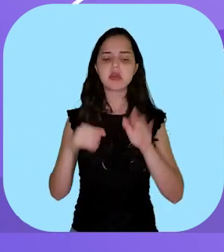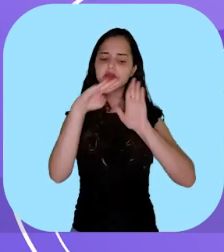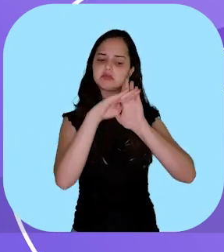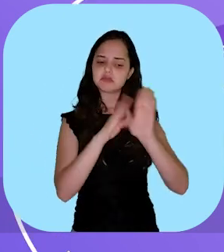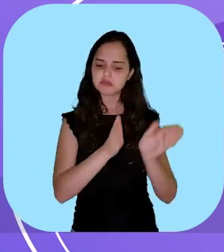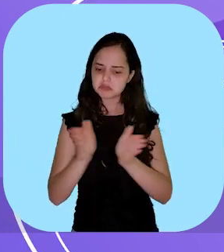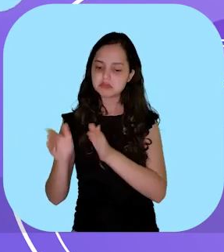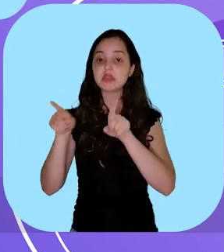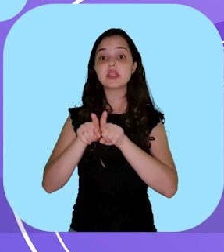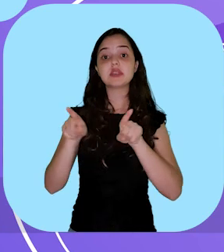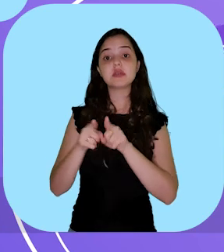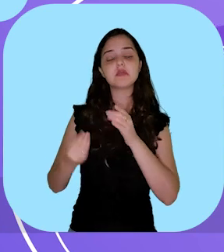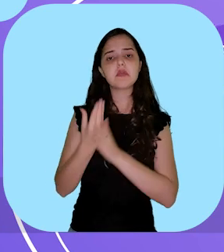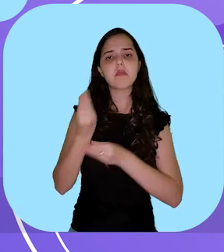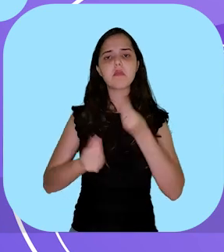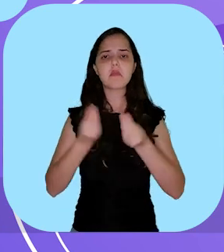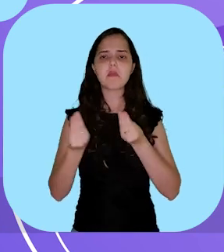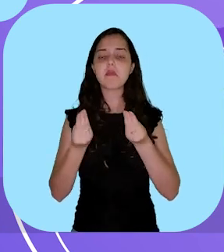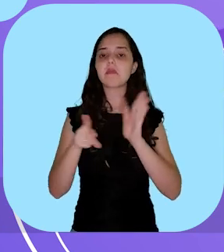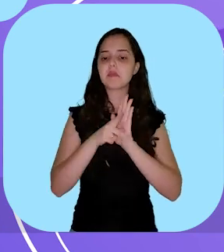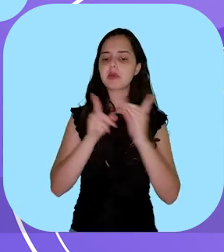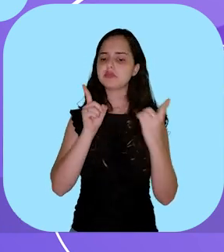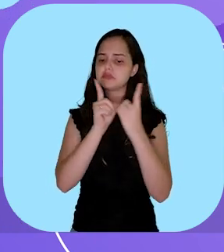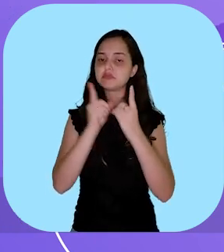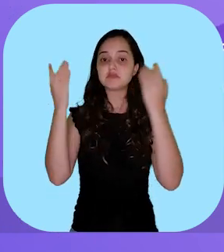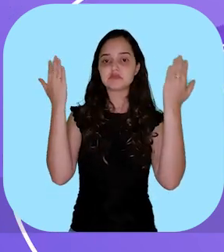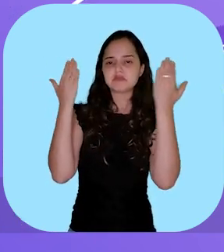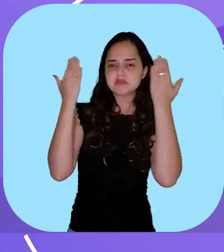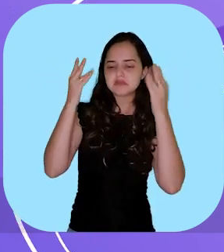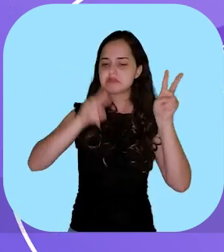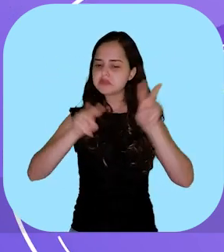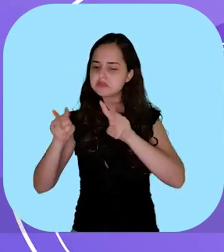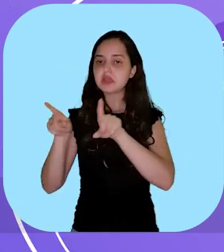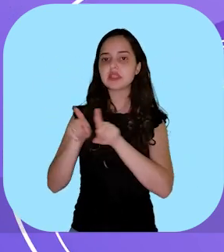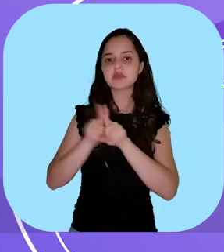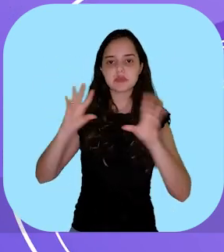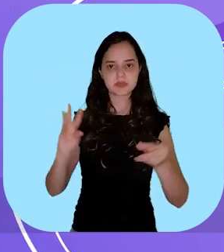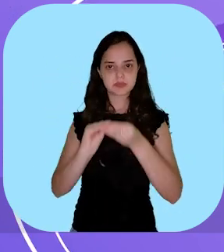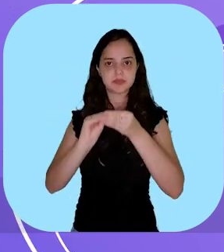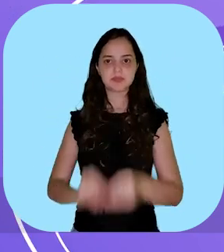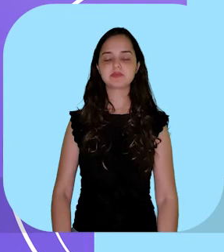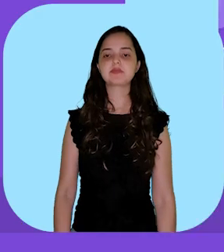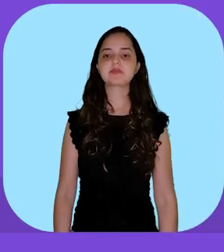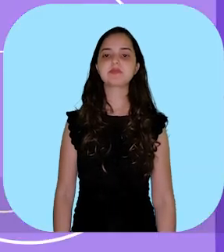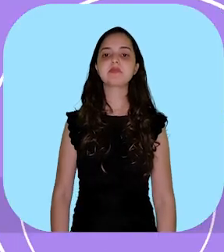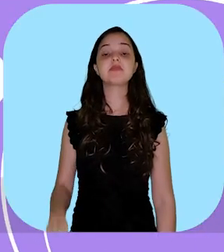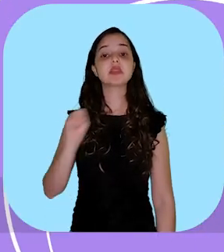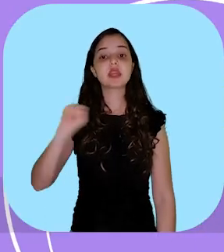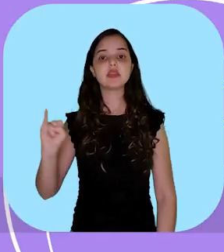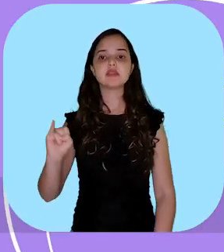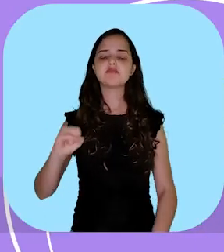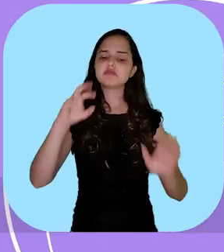os procedimentos e a natureza dinâmica do serviço prestado, da análise e da conclusão. No caso